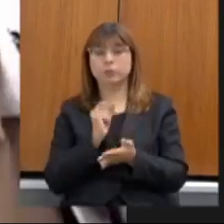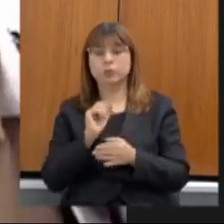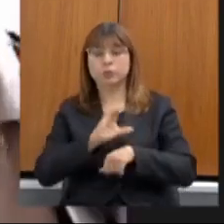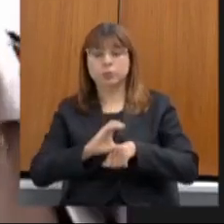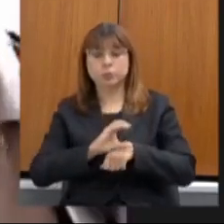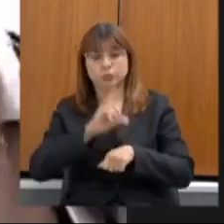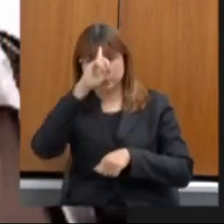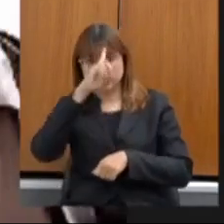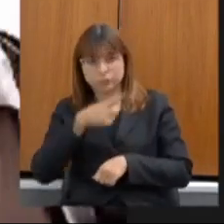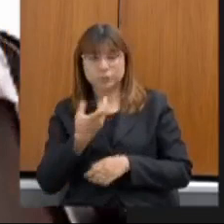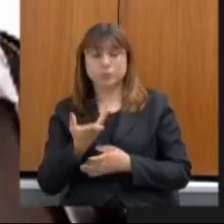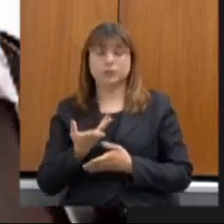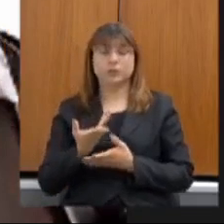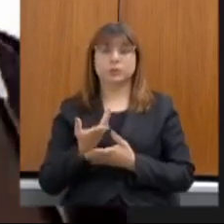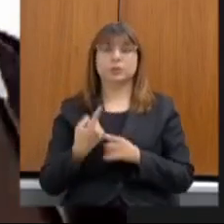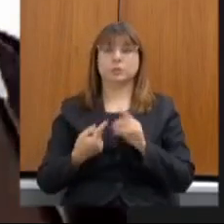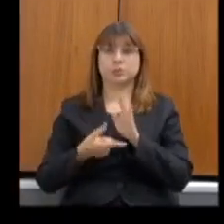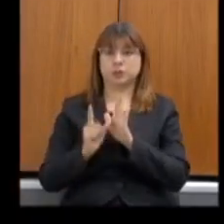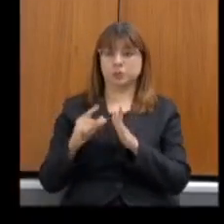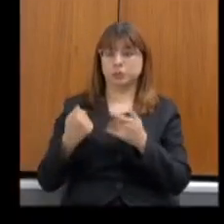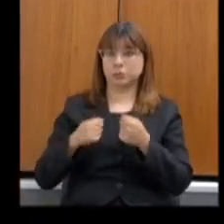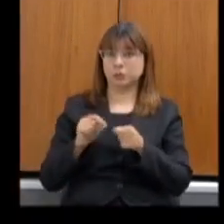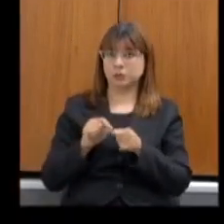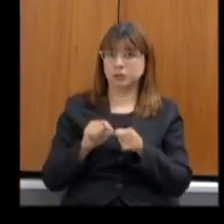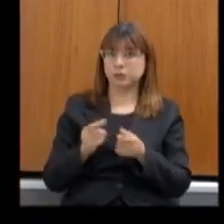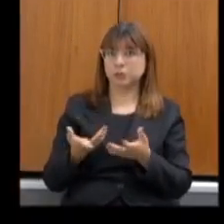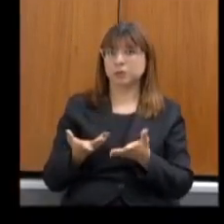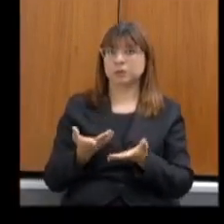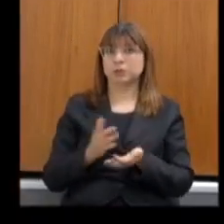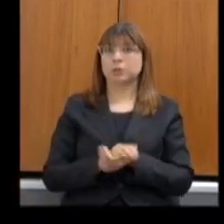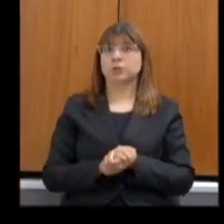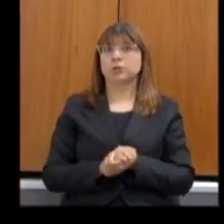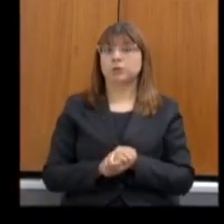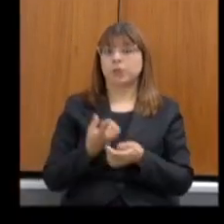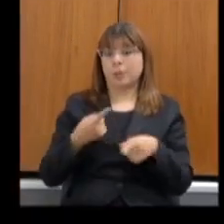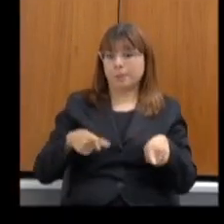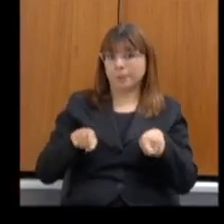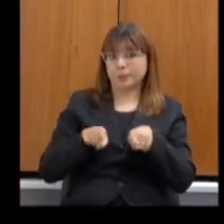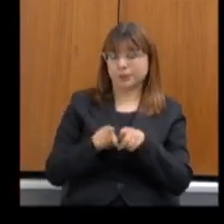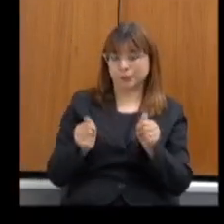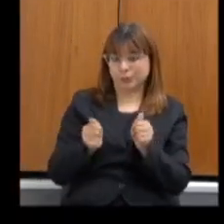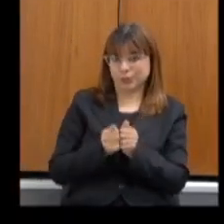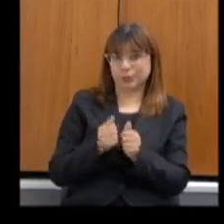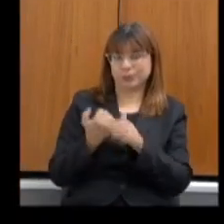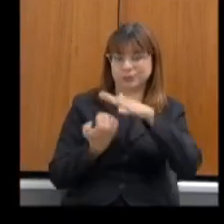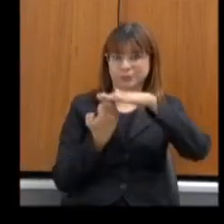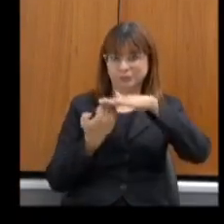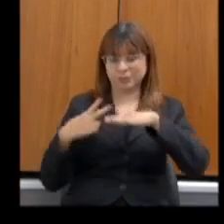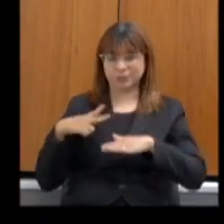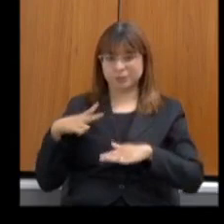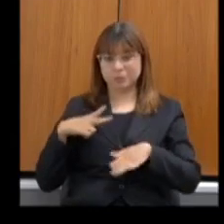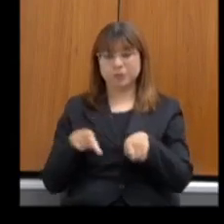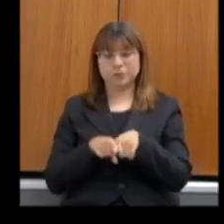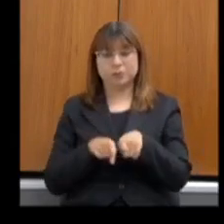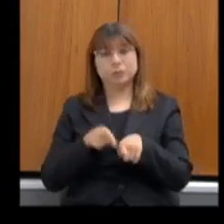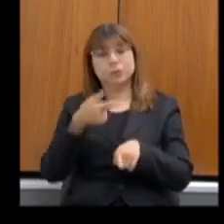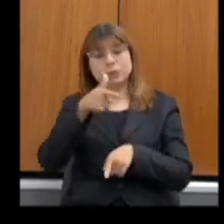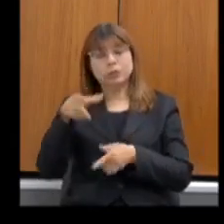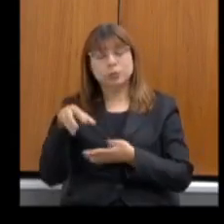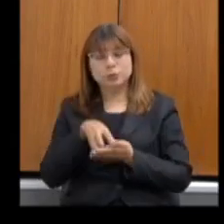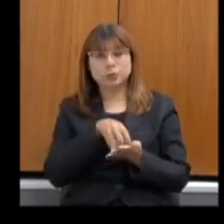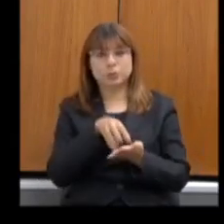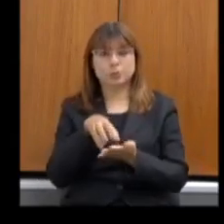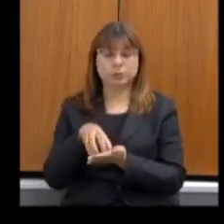47 anos sendo fez é a as parcerias com a iniciativa privada o outros órgãos